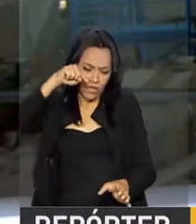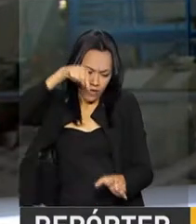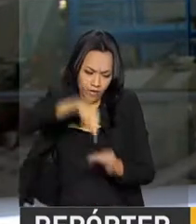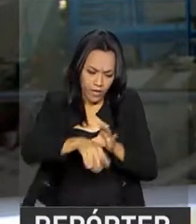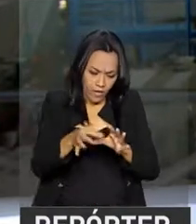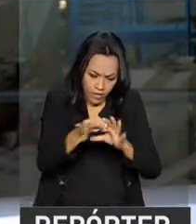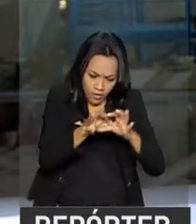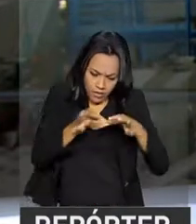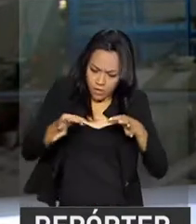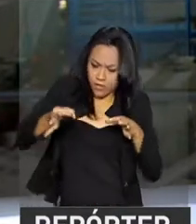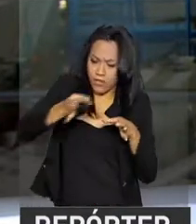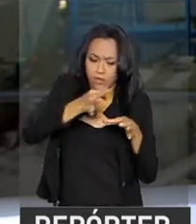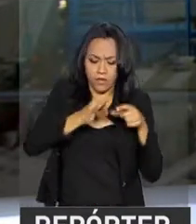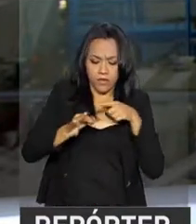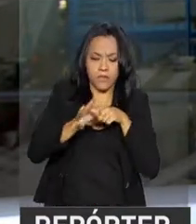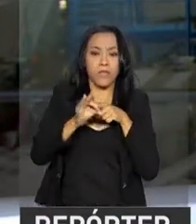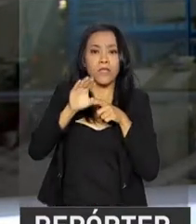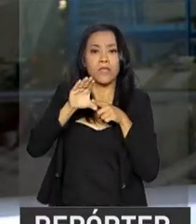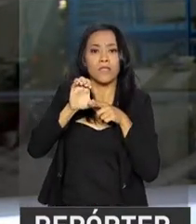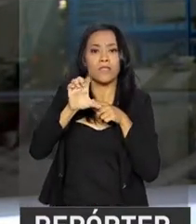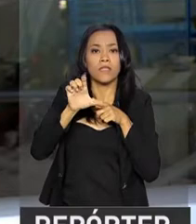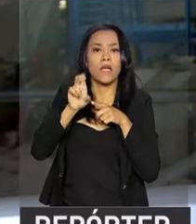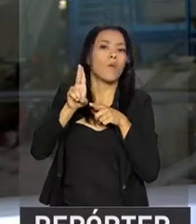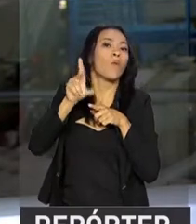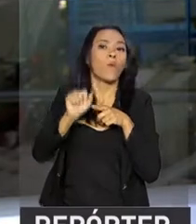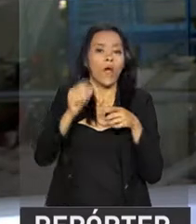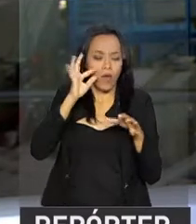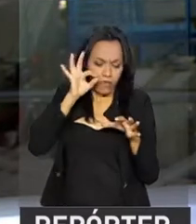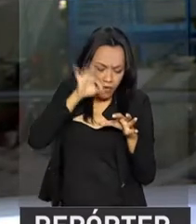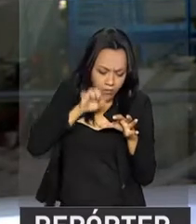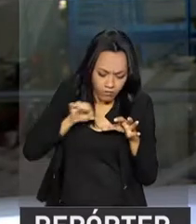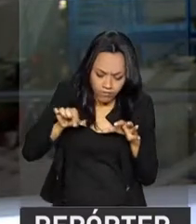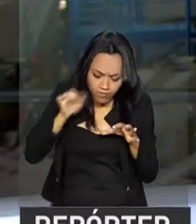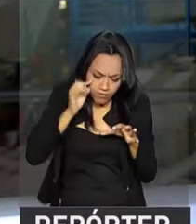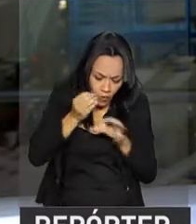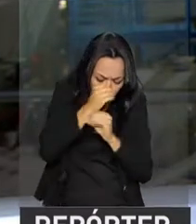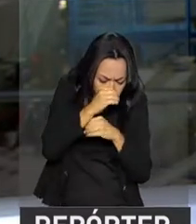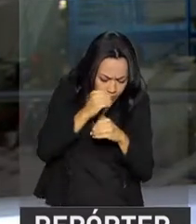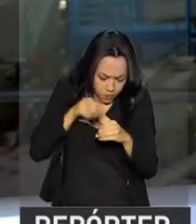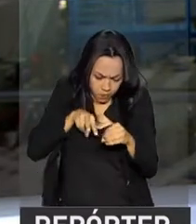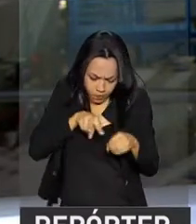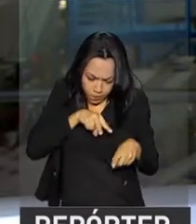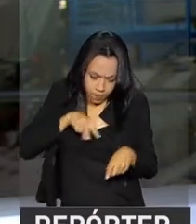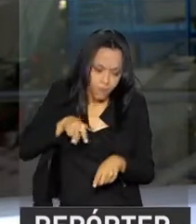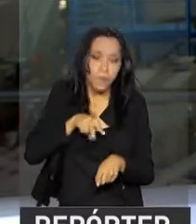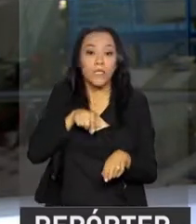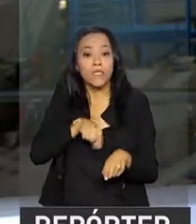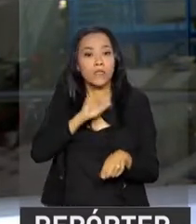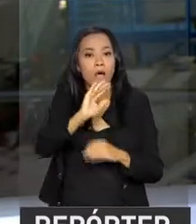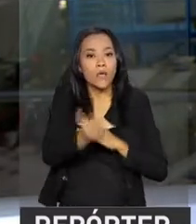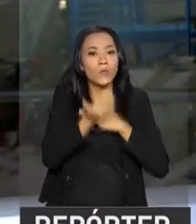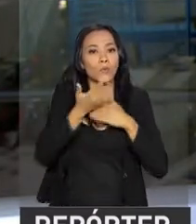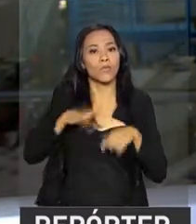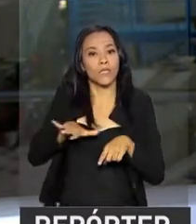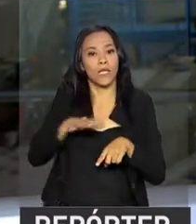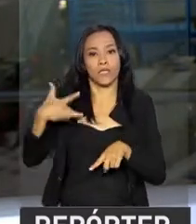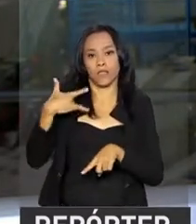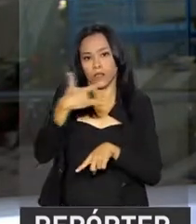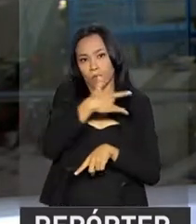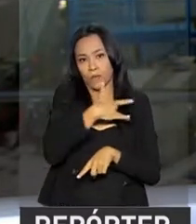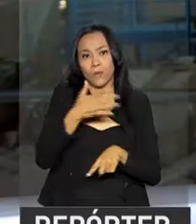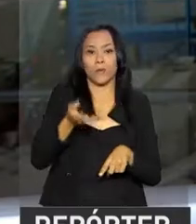estrutura dos diferentes componentes da célula, importantíssimo para o avanço de entendimentos na área de saúde